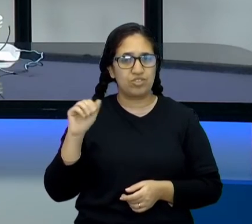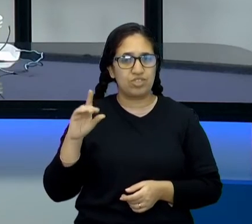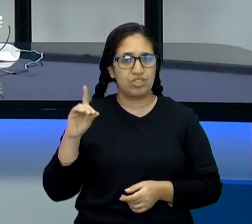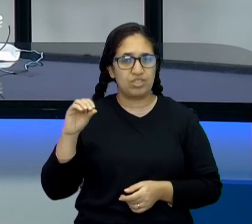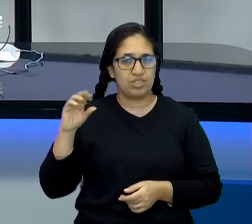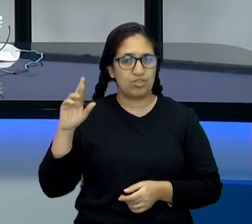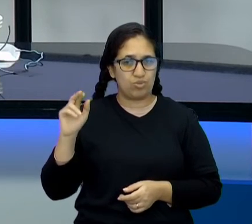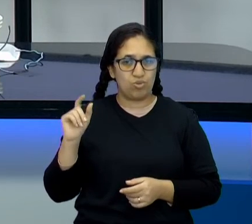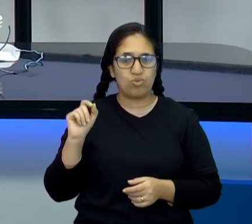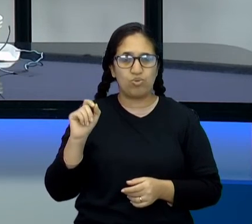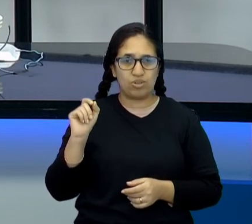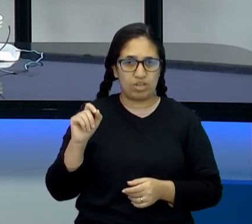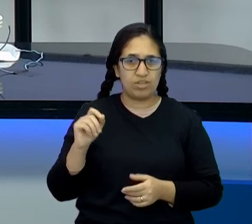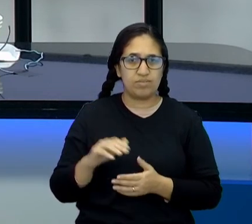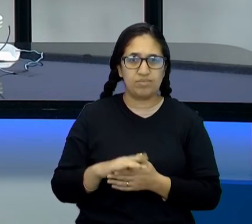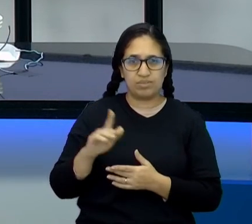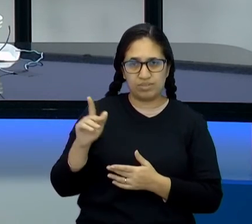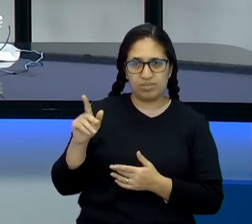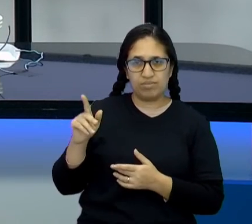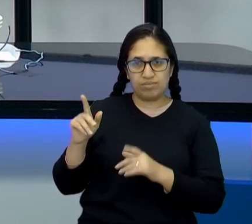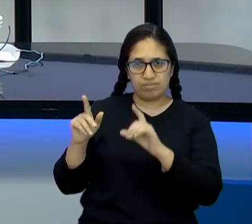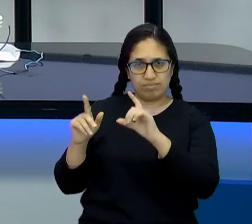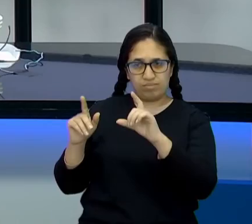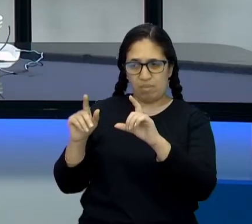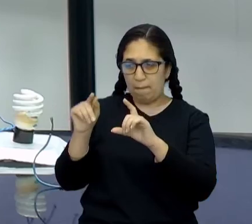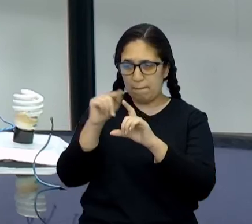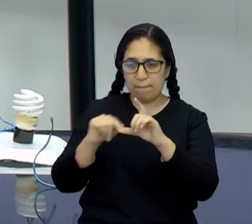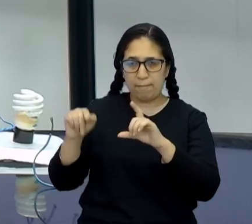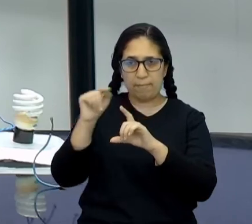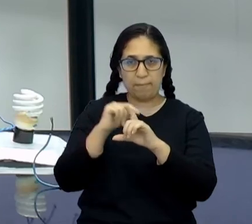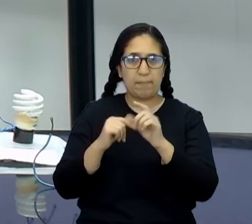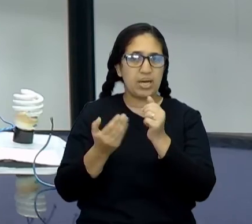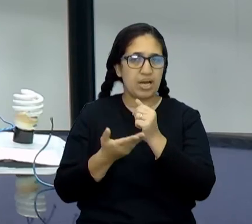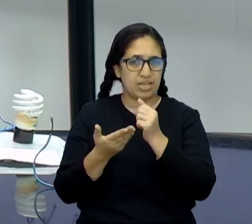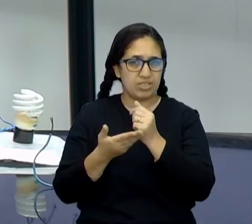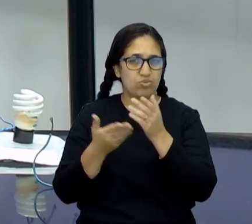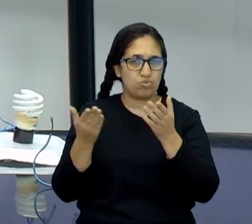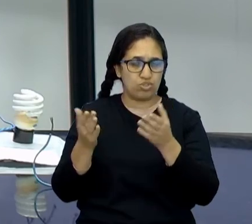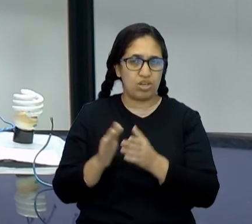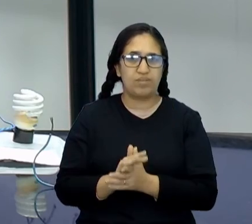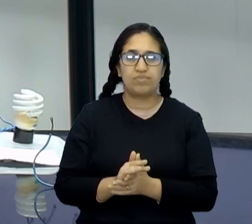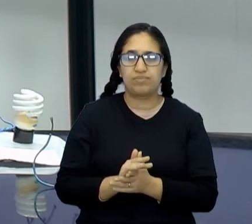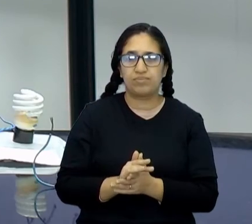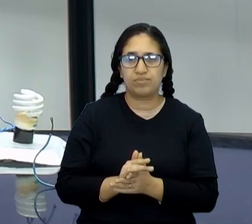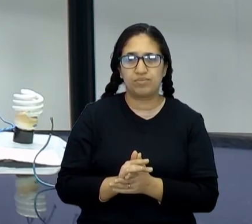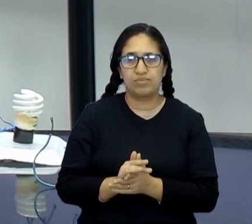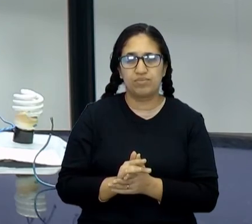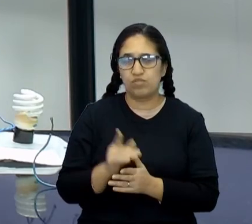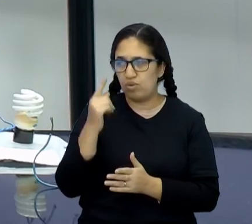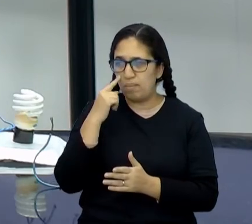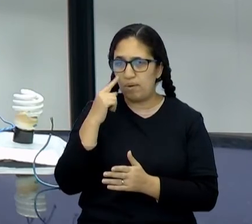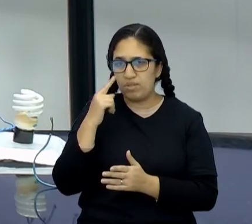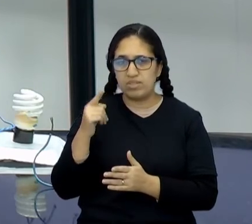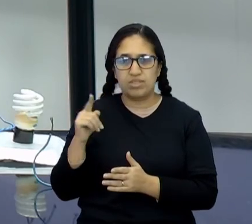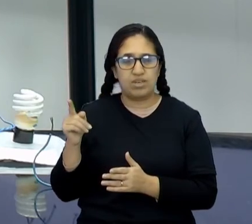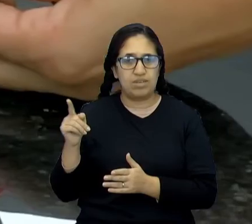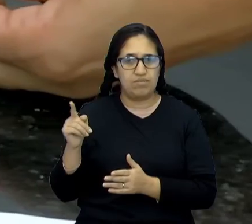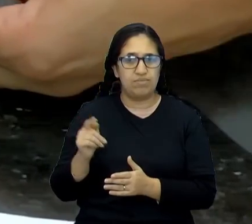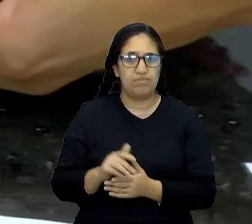um gerador? Um gerador, o princípio básico a gente já viu em aula, né? Tá aqui, ó, vou mostrar de novo aqui na